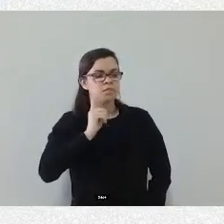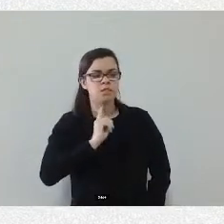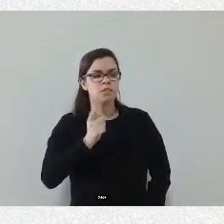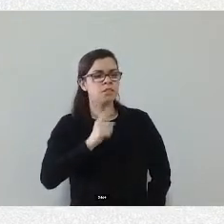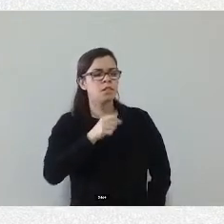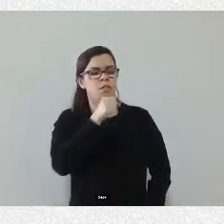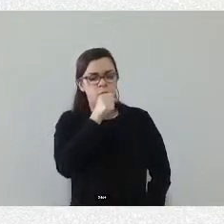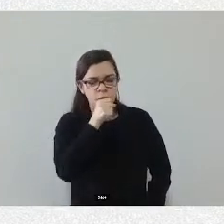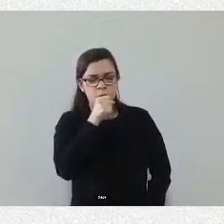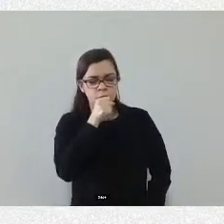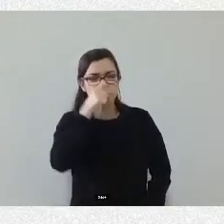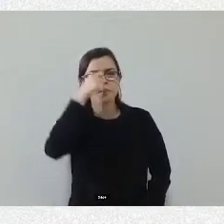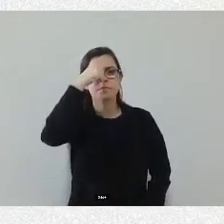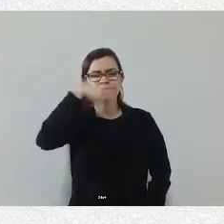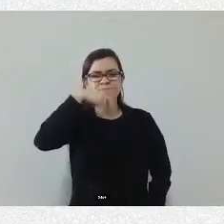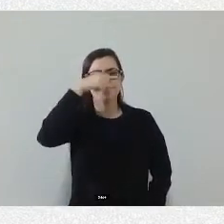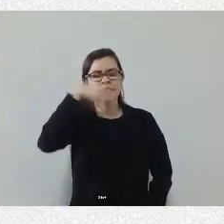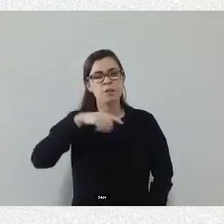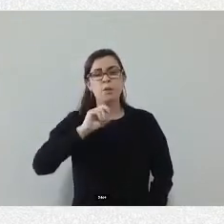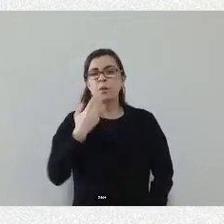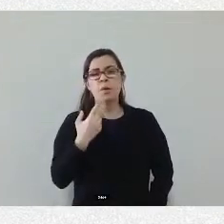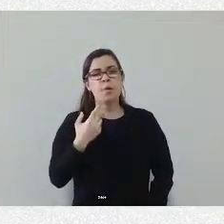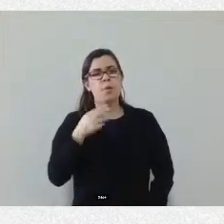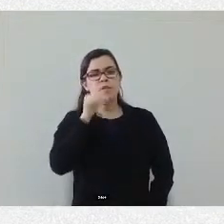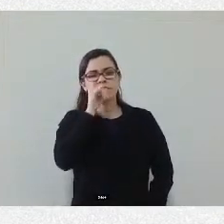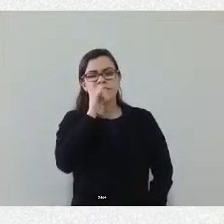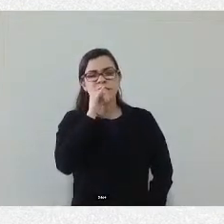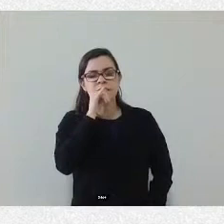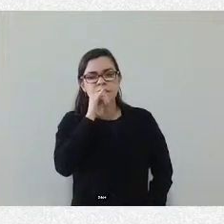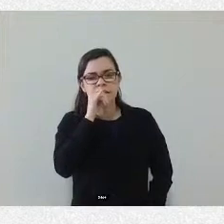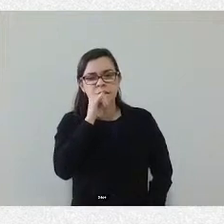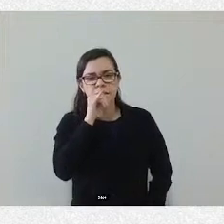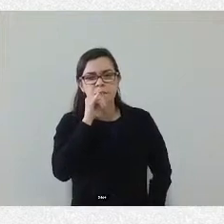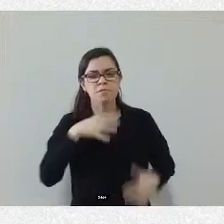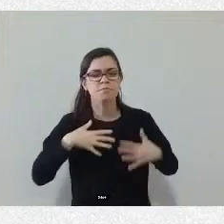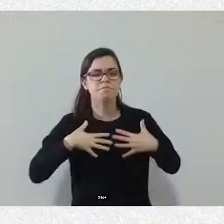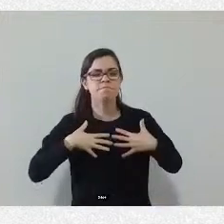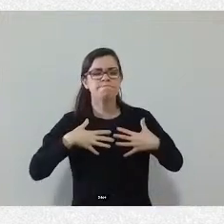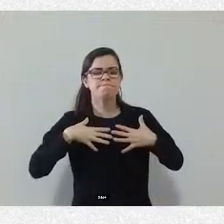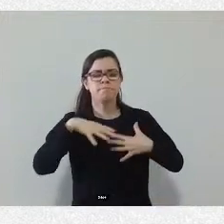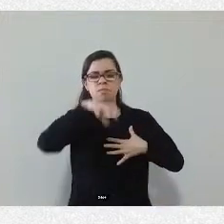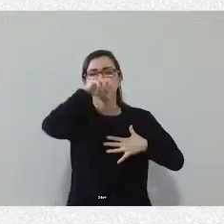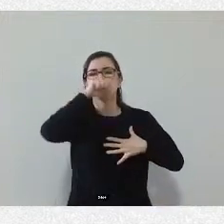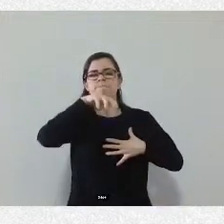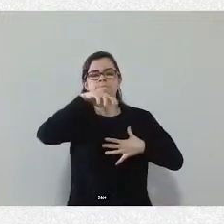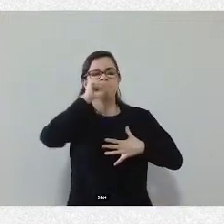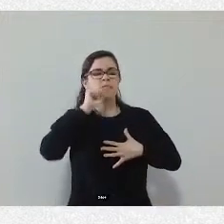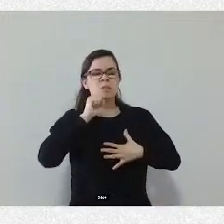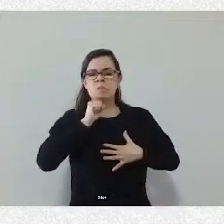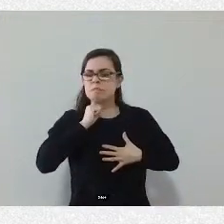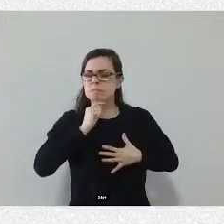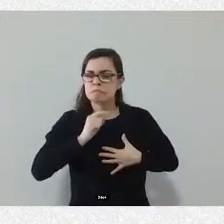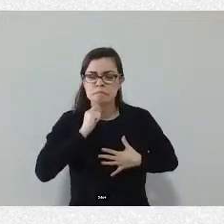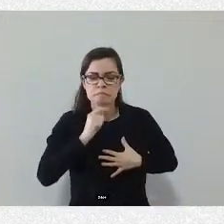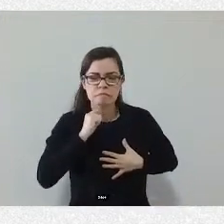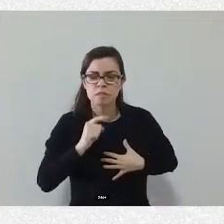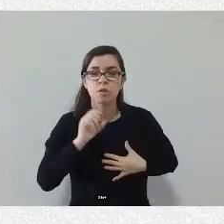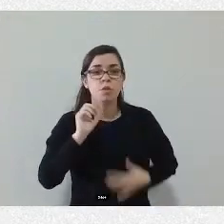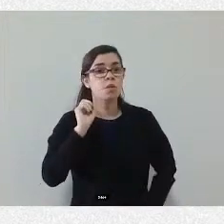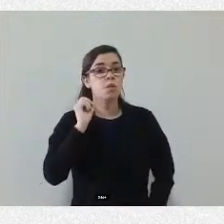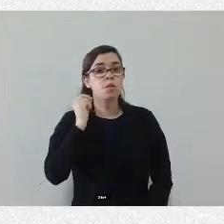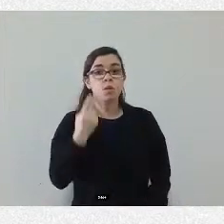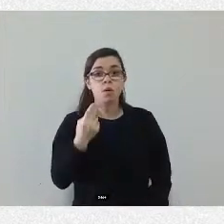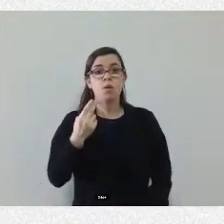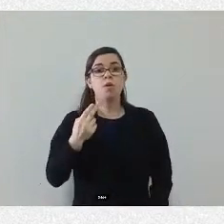até mesmo quadros mais graves, como insuficiência respiratória ou síndrome respiratória aguda grave, eles serão convidados